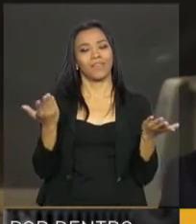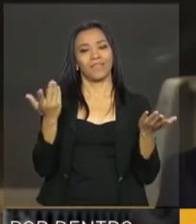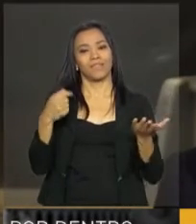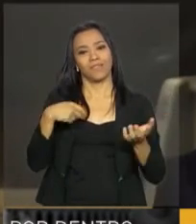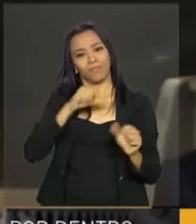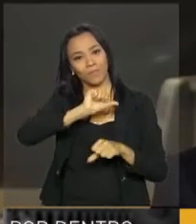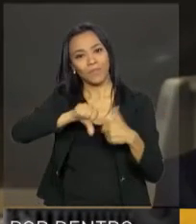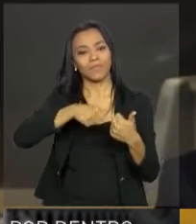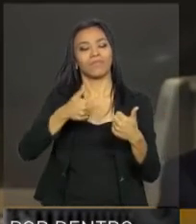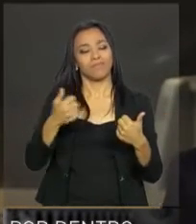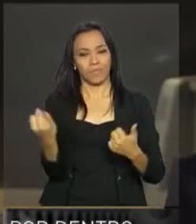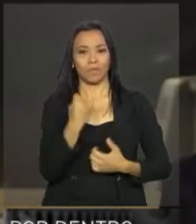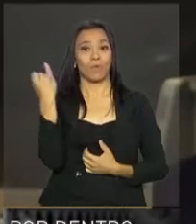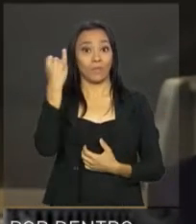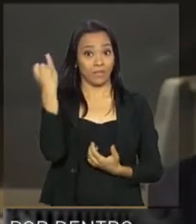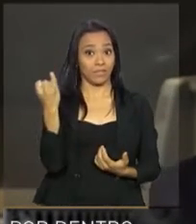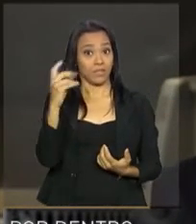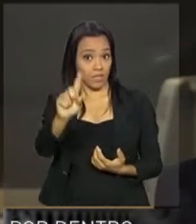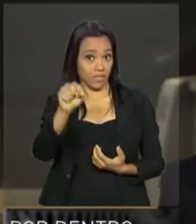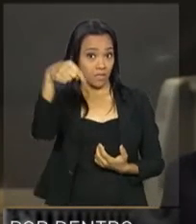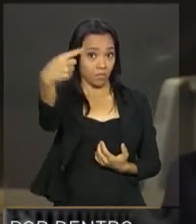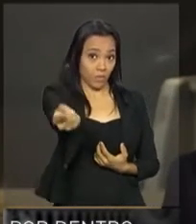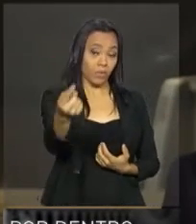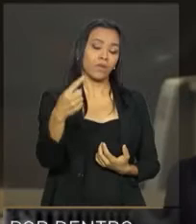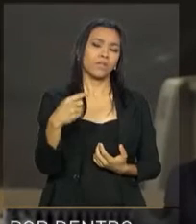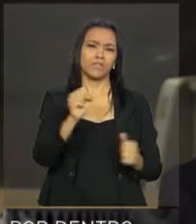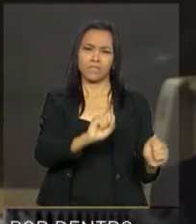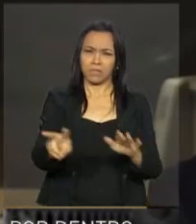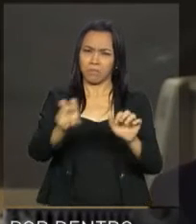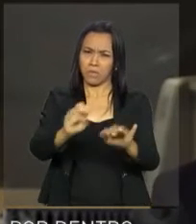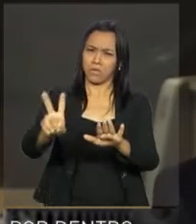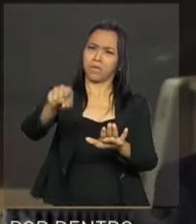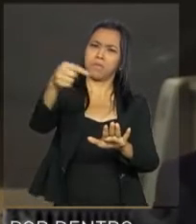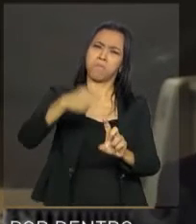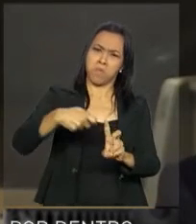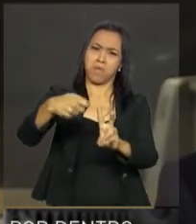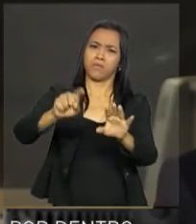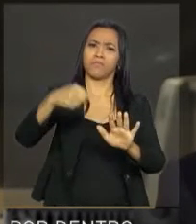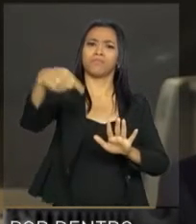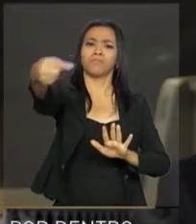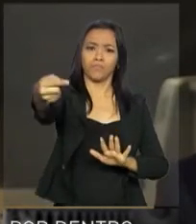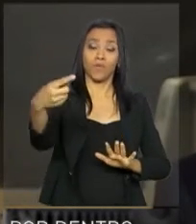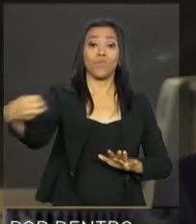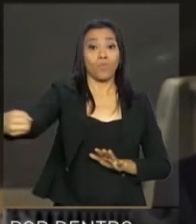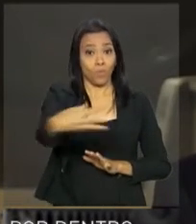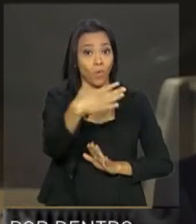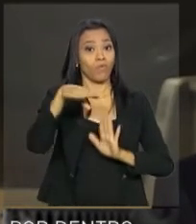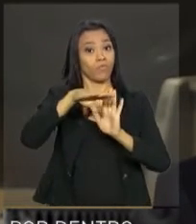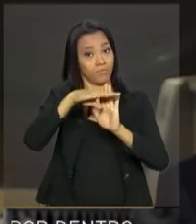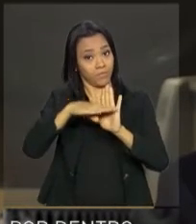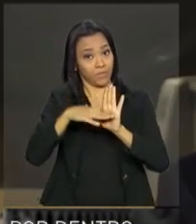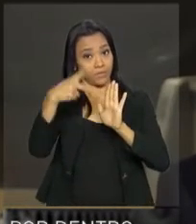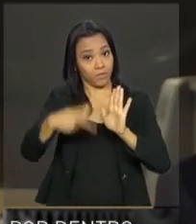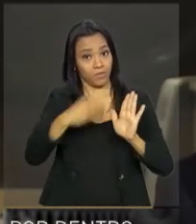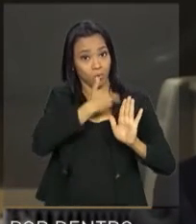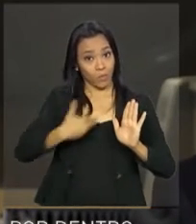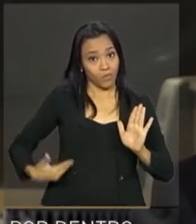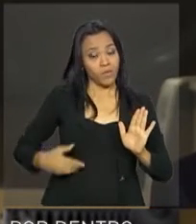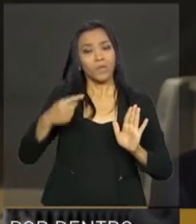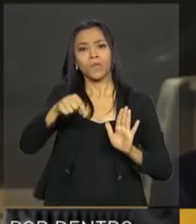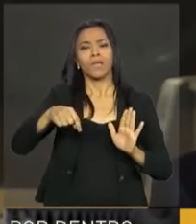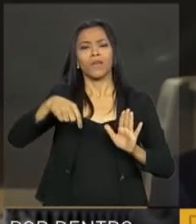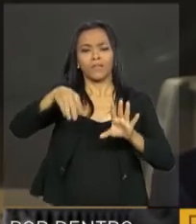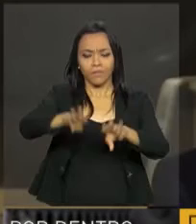reformas importantes. E lá na frente, nas próximas semanas, alguns meses, um novo programa de regularização fundiária, ou